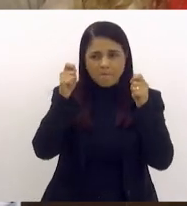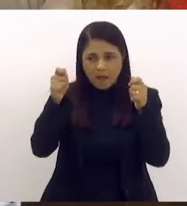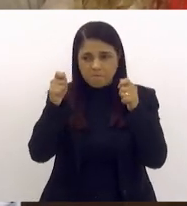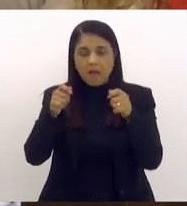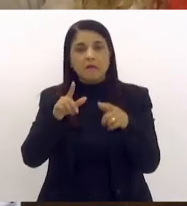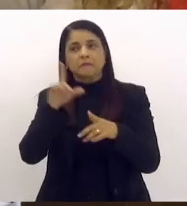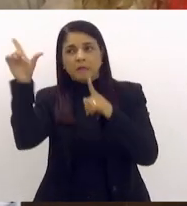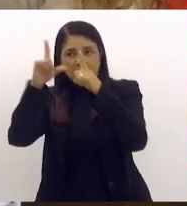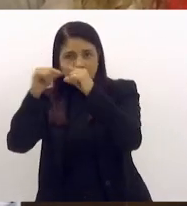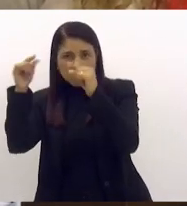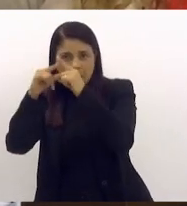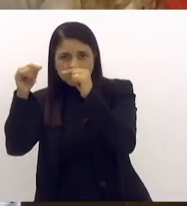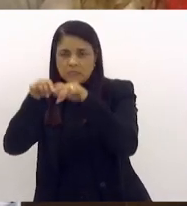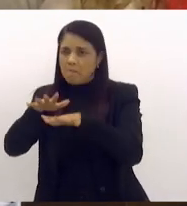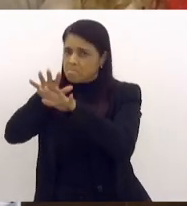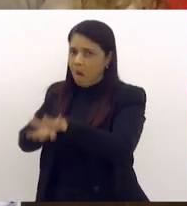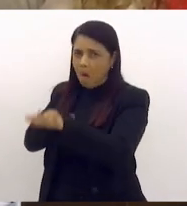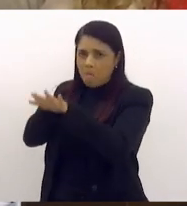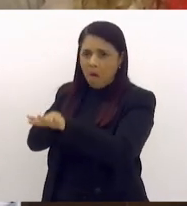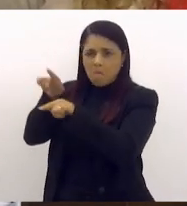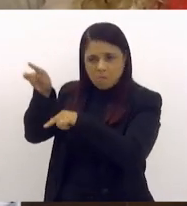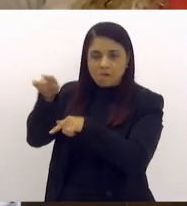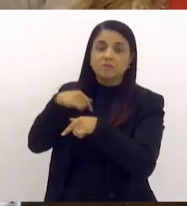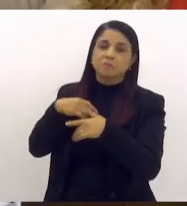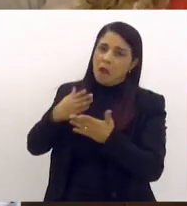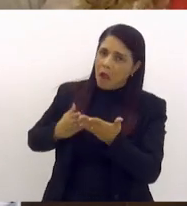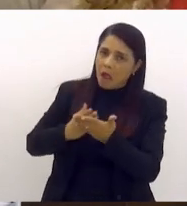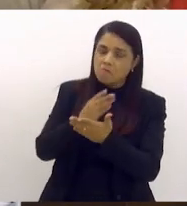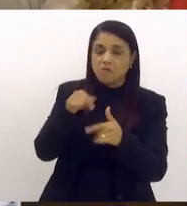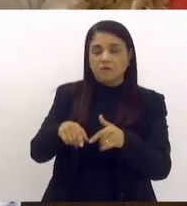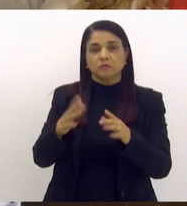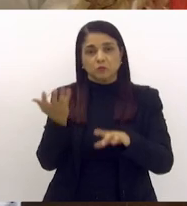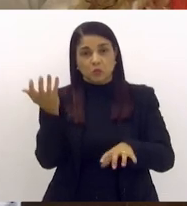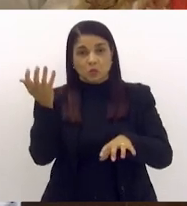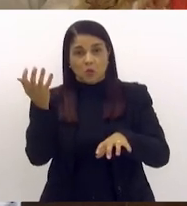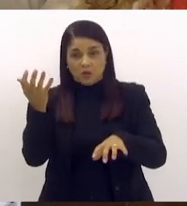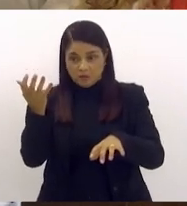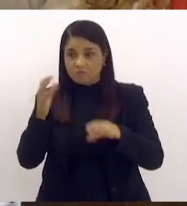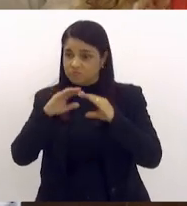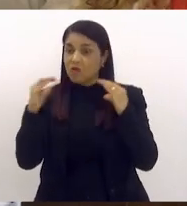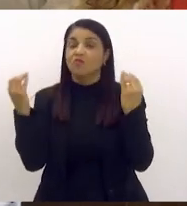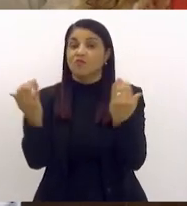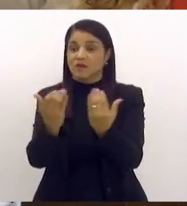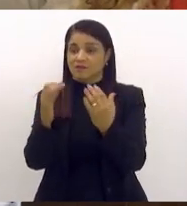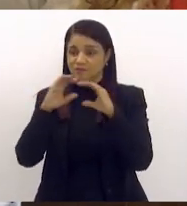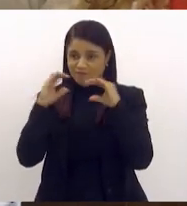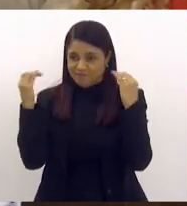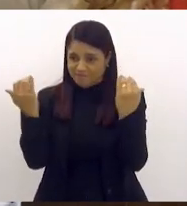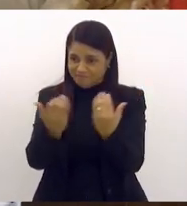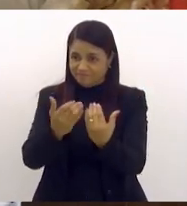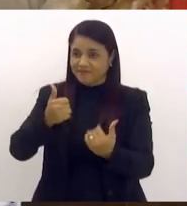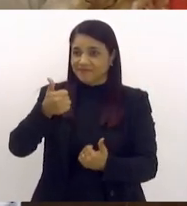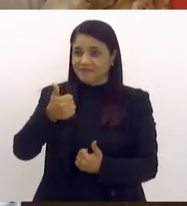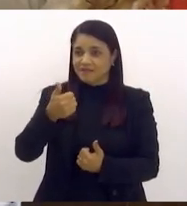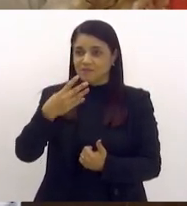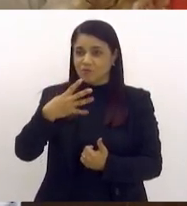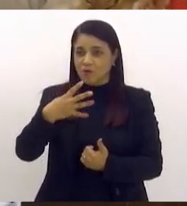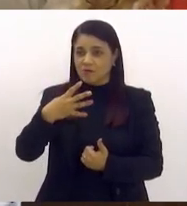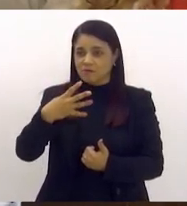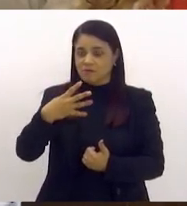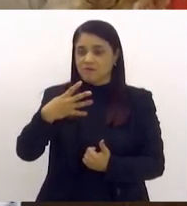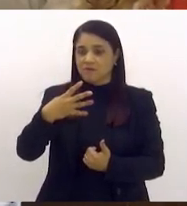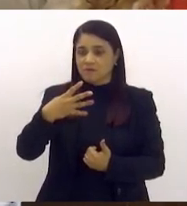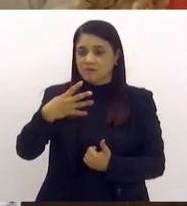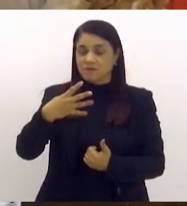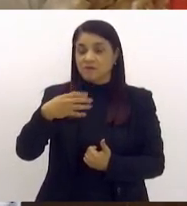marcha da classe trabalhadora que já que foi aprovado em nosso congresso no nosso 14º congresso que será realizada no primeiro semestre